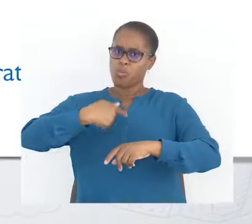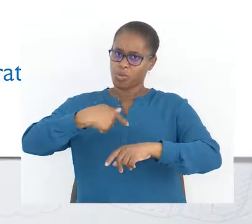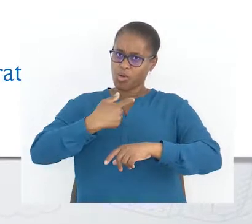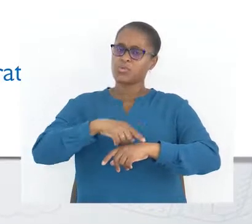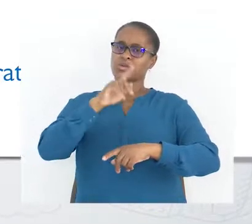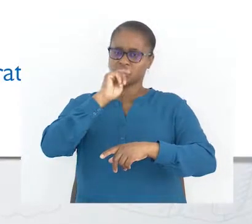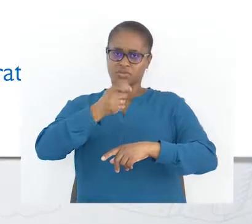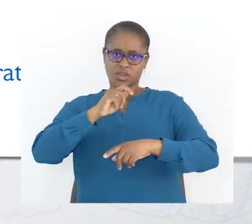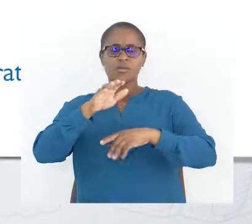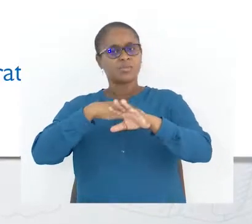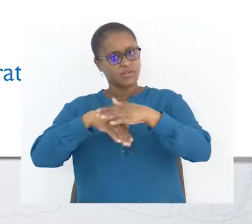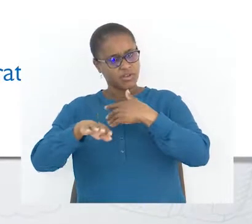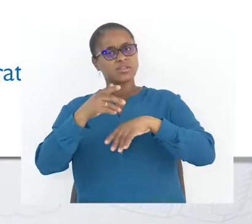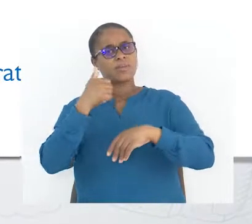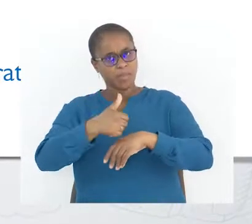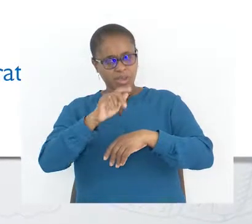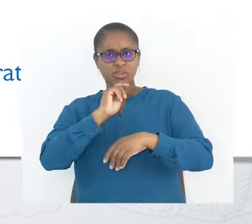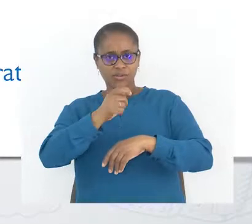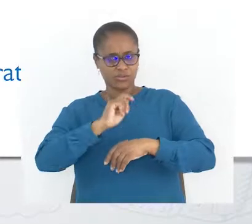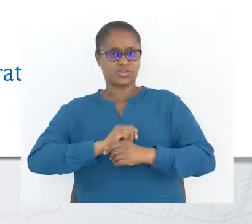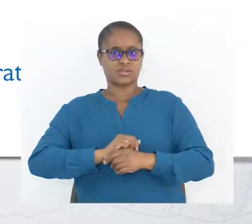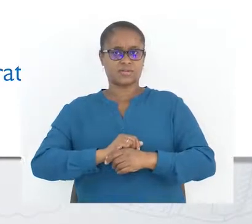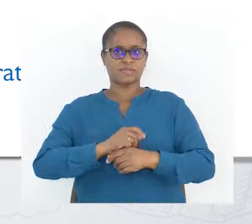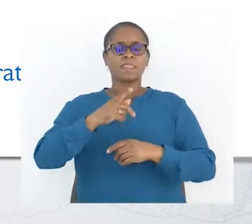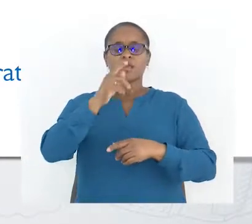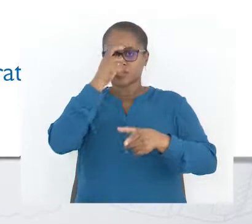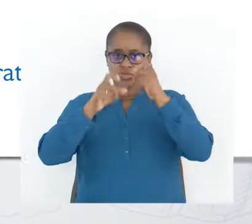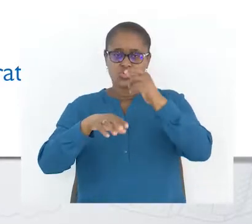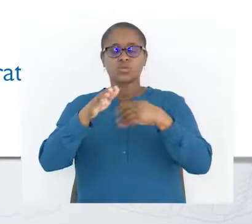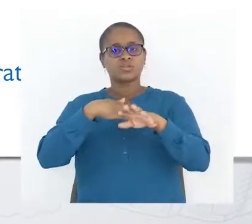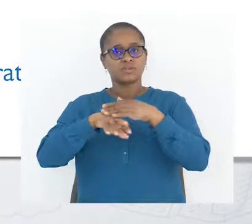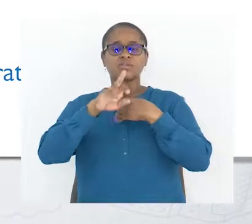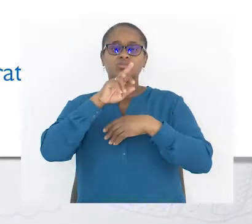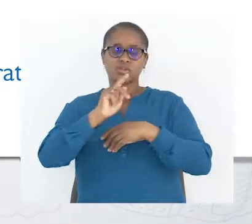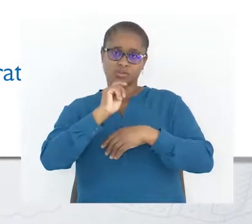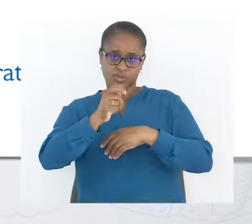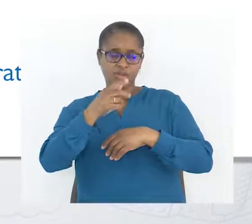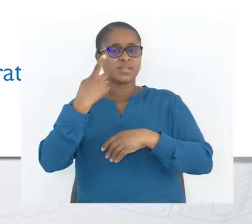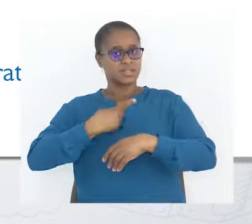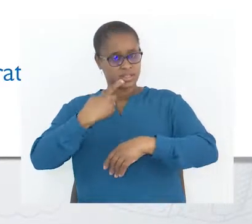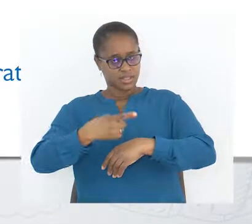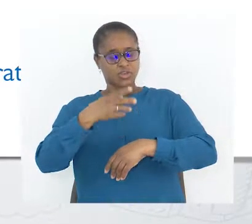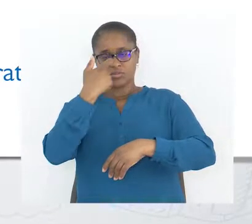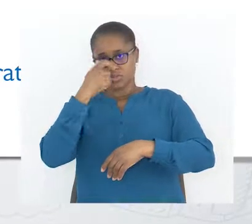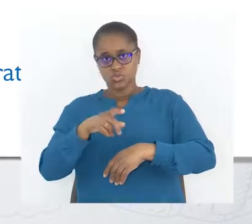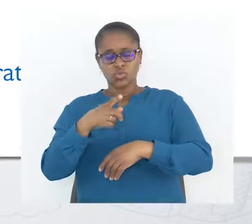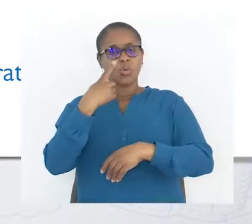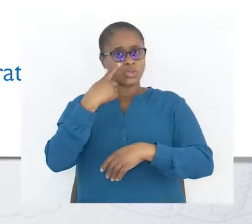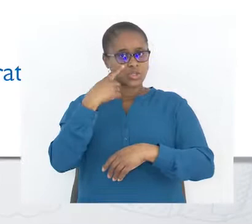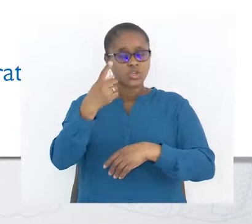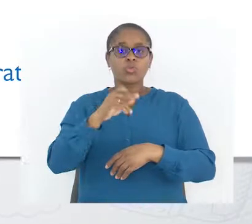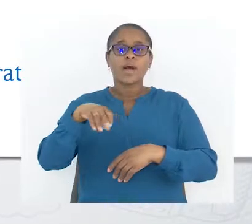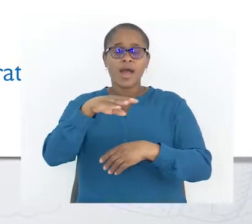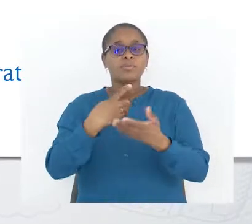entrevistado para conduzir bem a entrevista. O entrevistado deverá ser uma pessoa conhecida numa determinada área,